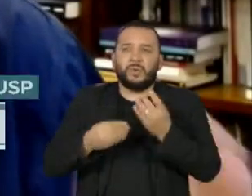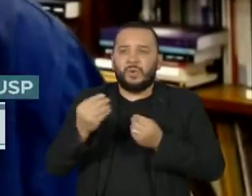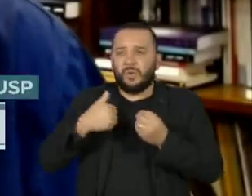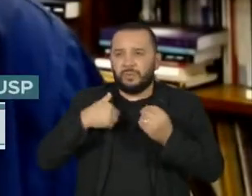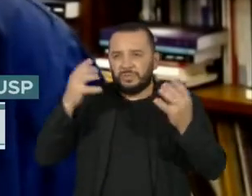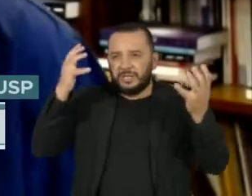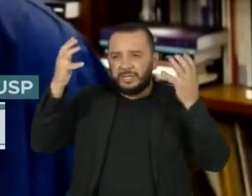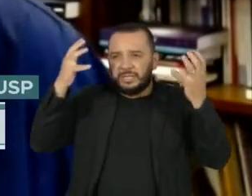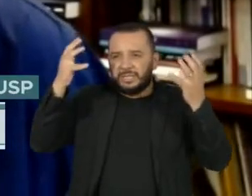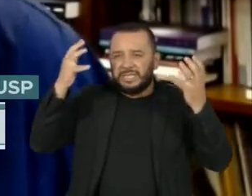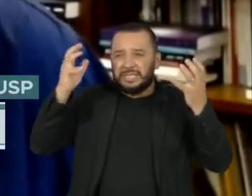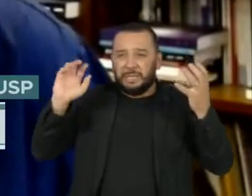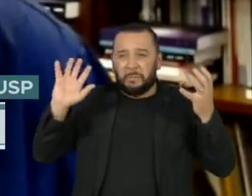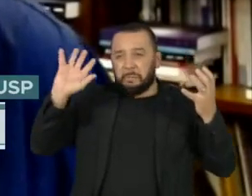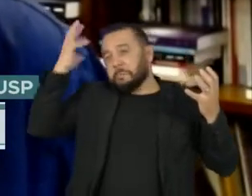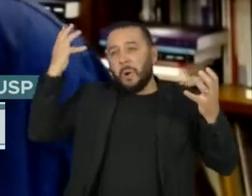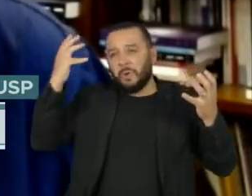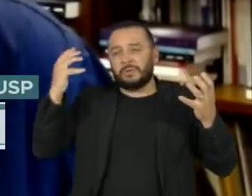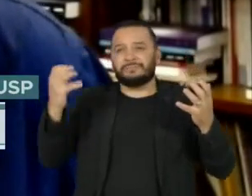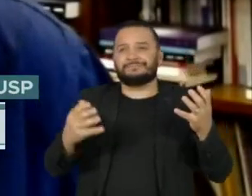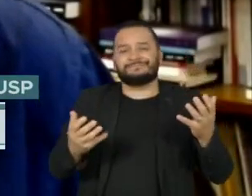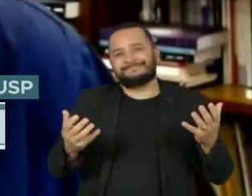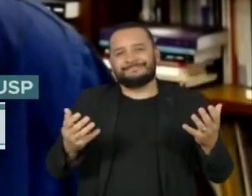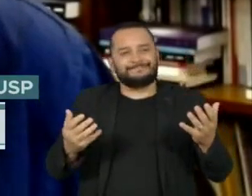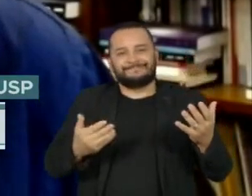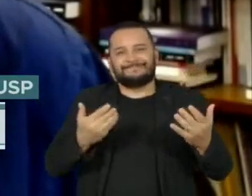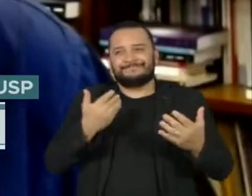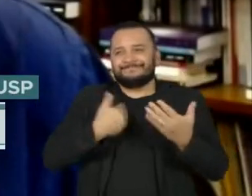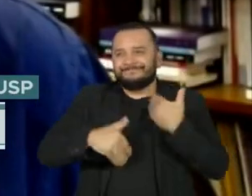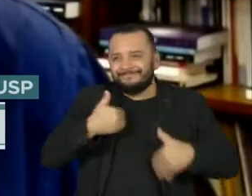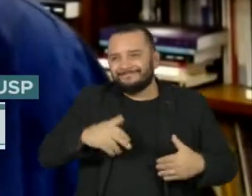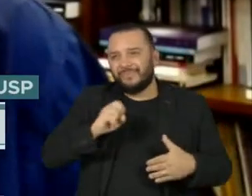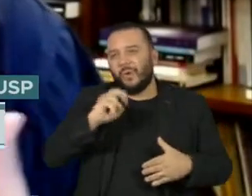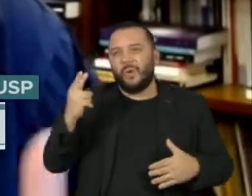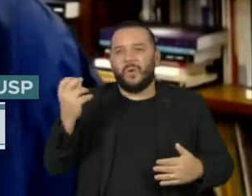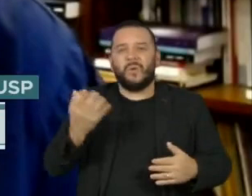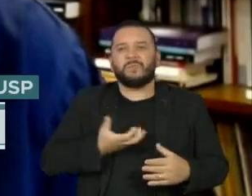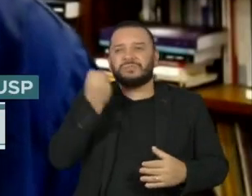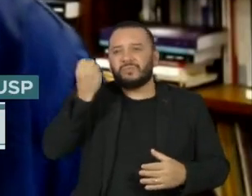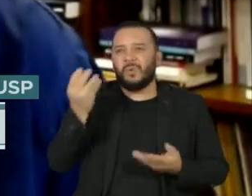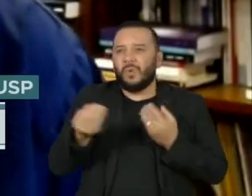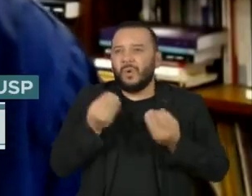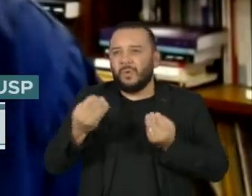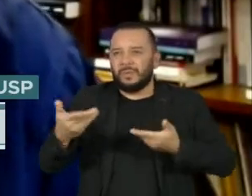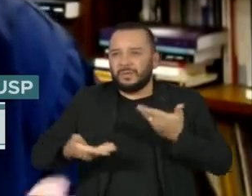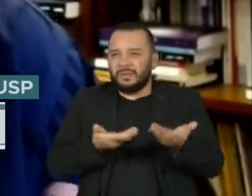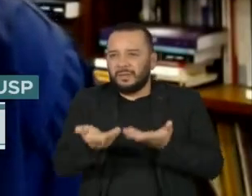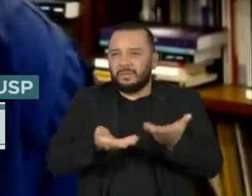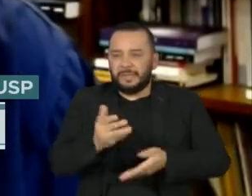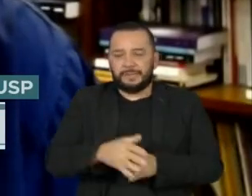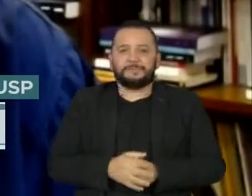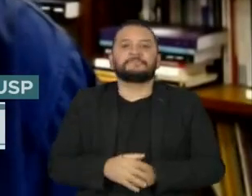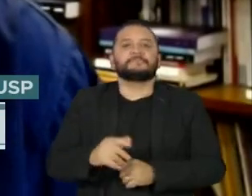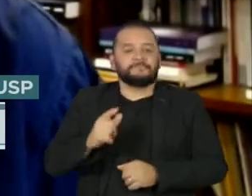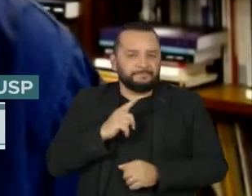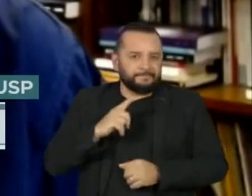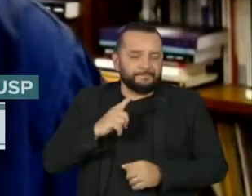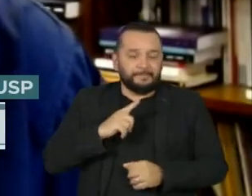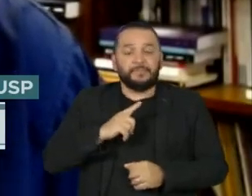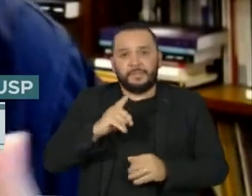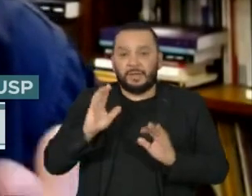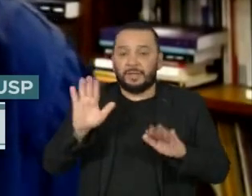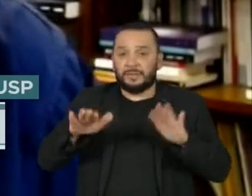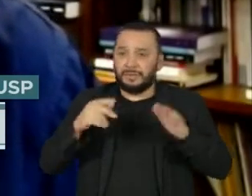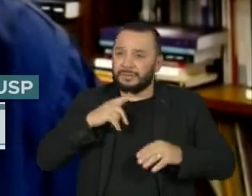dois fatores, né? O primeiro são fatores que acentuam dificuldades,